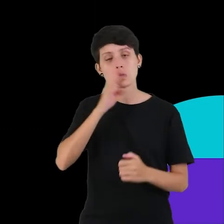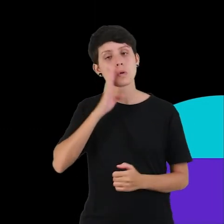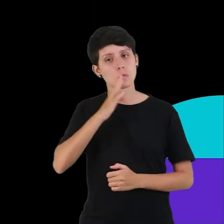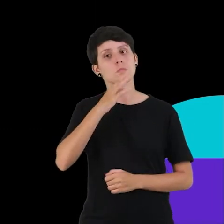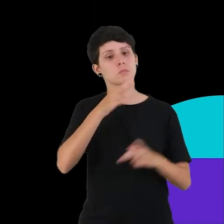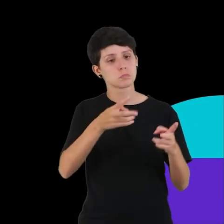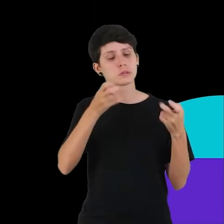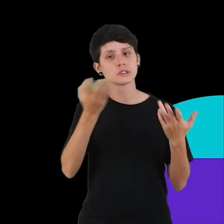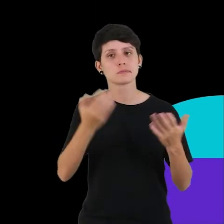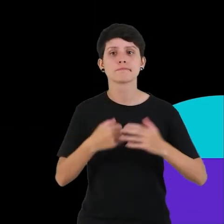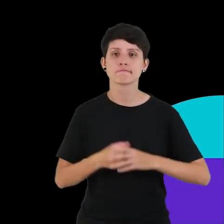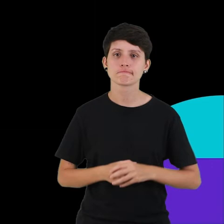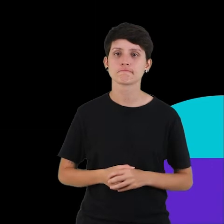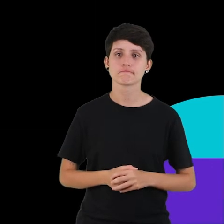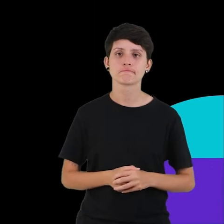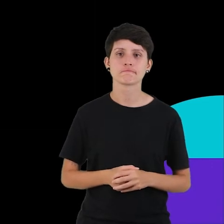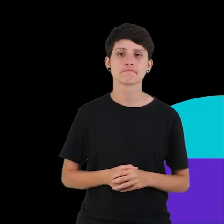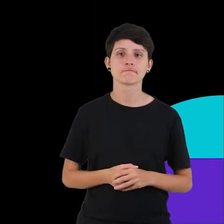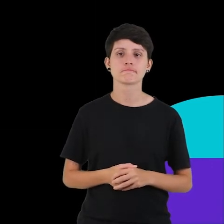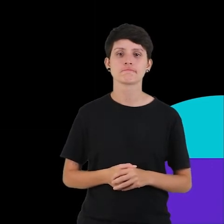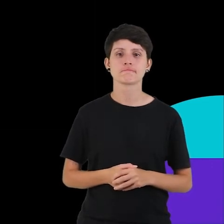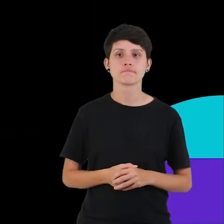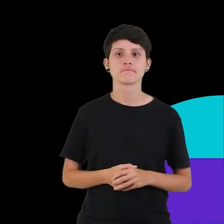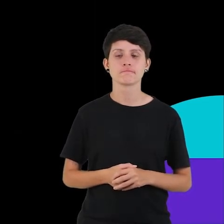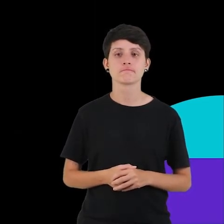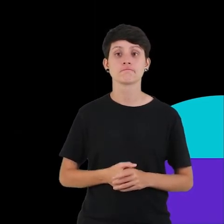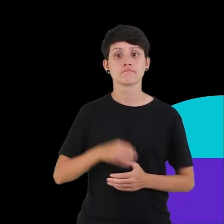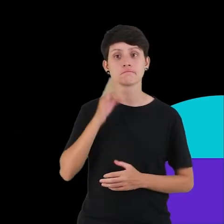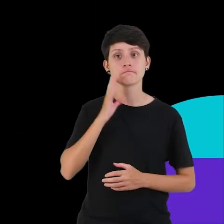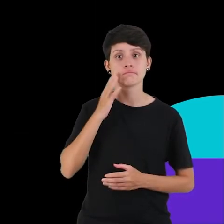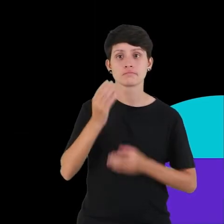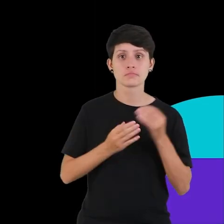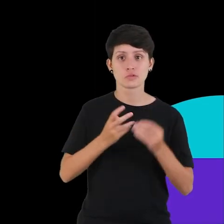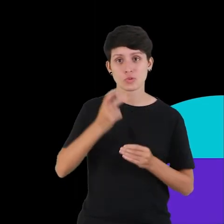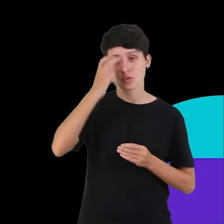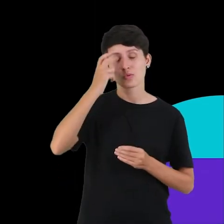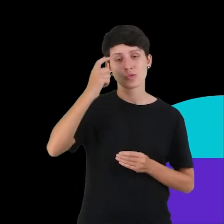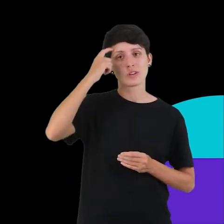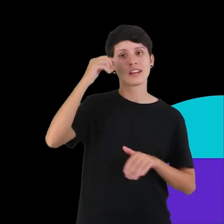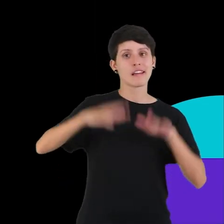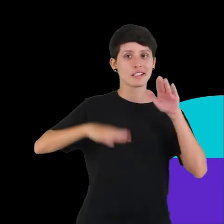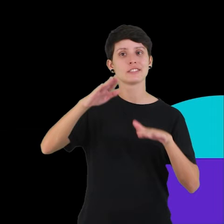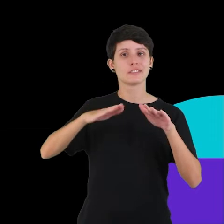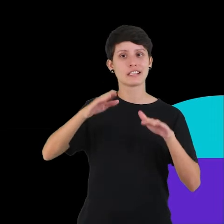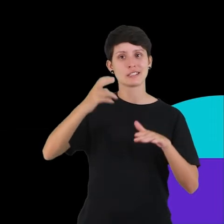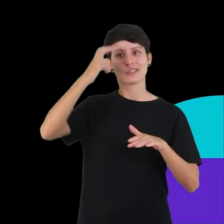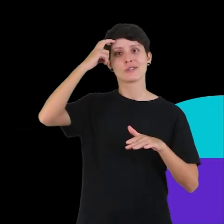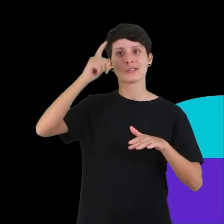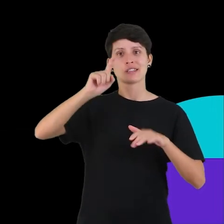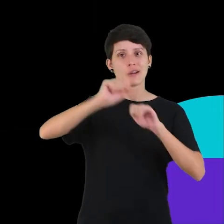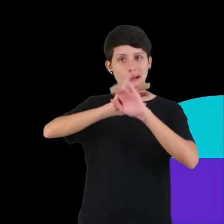Então, empresas utilizam do marketing de nível para explorar pessoas de baixa renda que dependem da geração de renda,